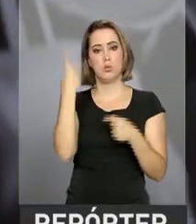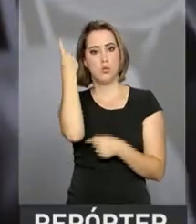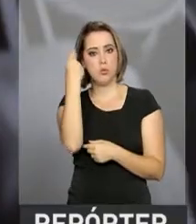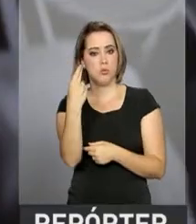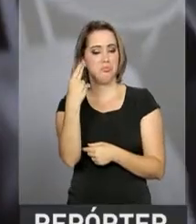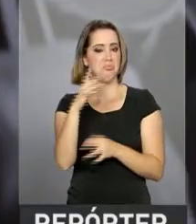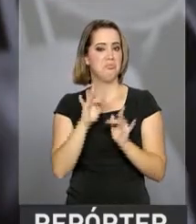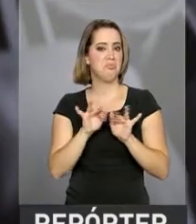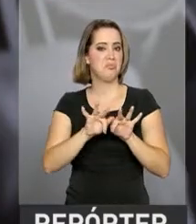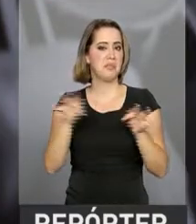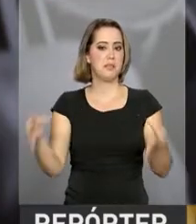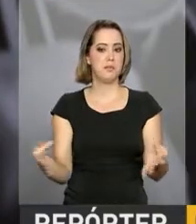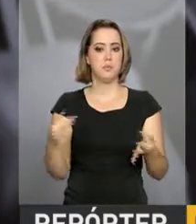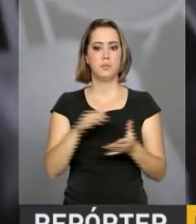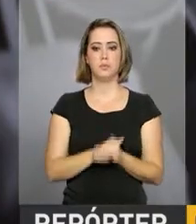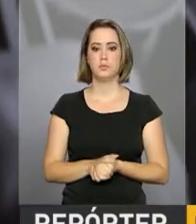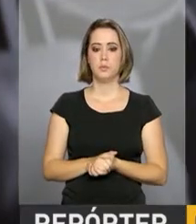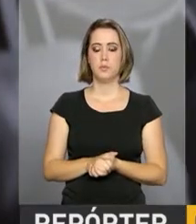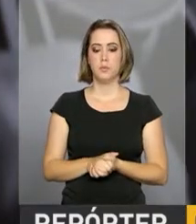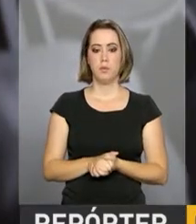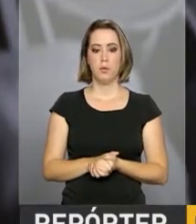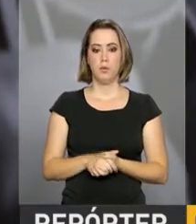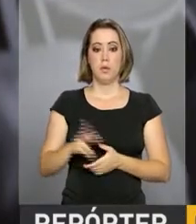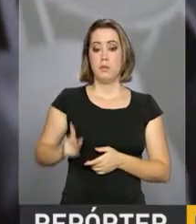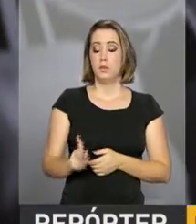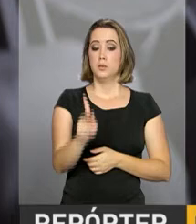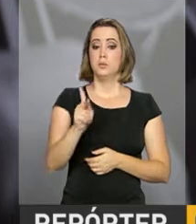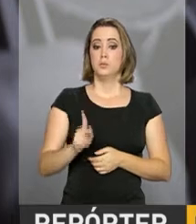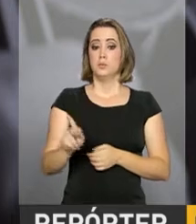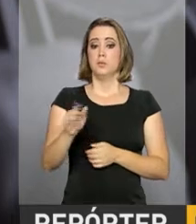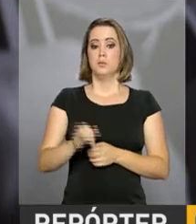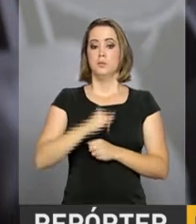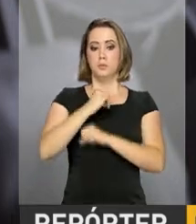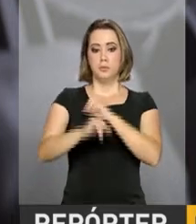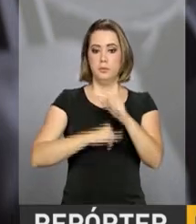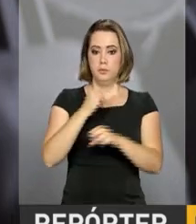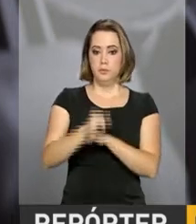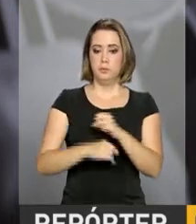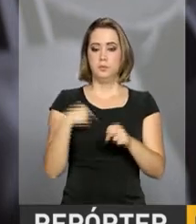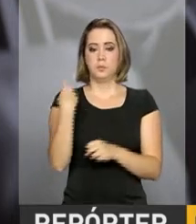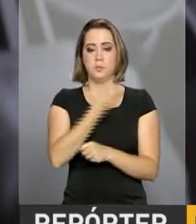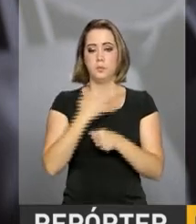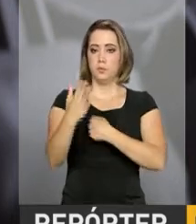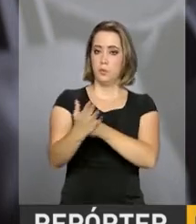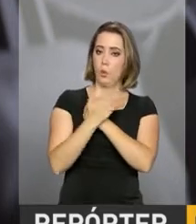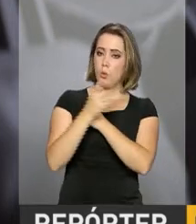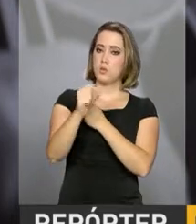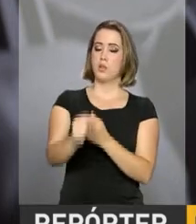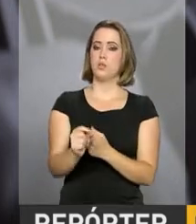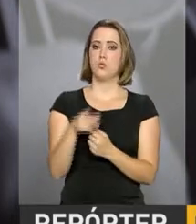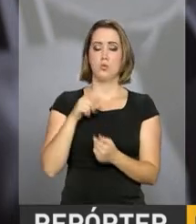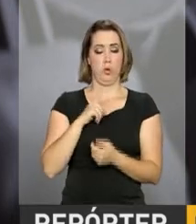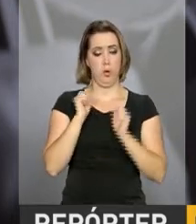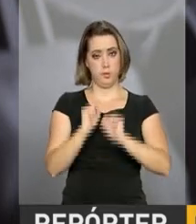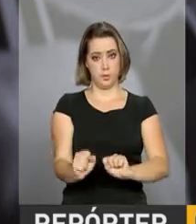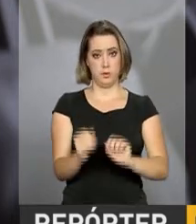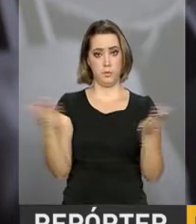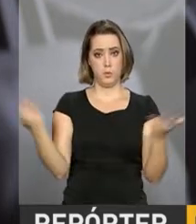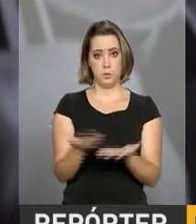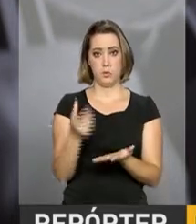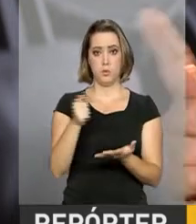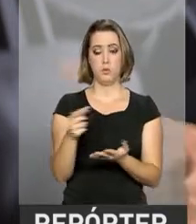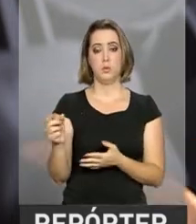mais a internet nos ajuda na nossa rotina diária. Nós já temos hoje condições